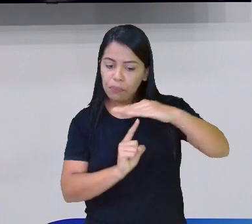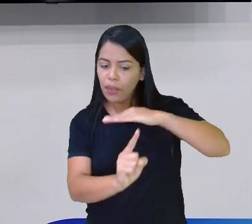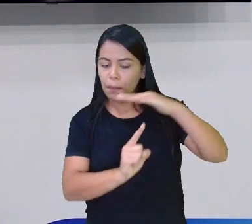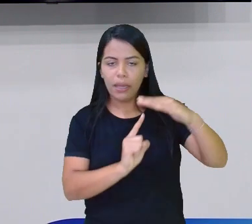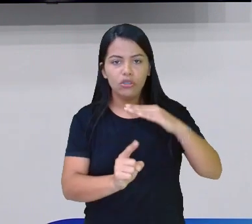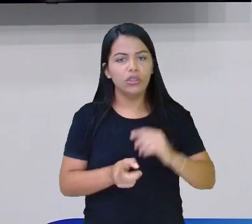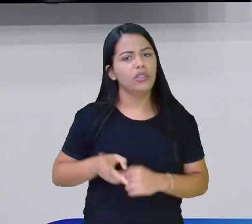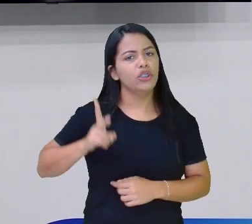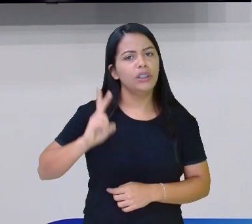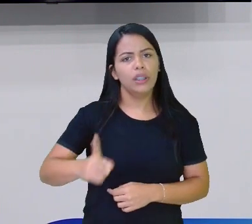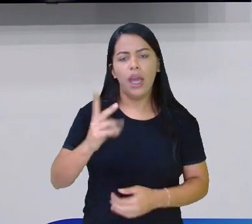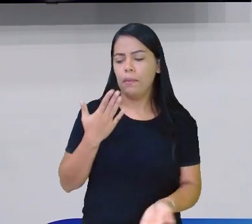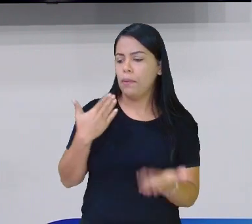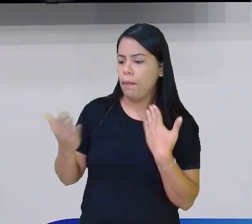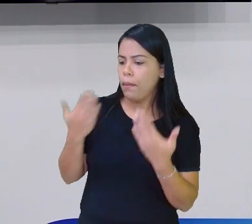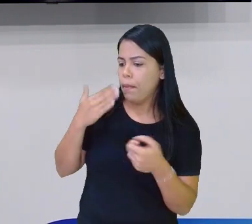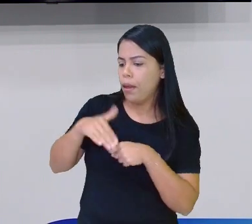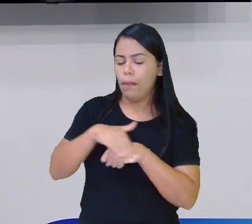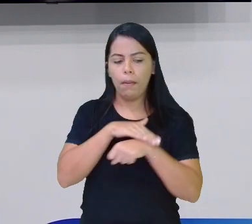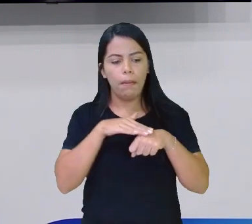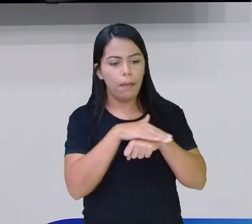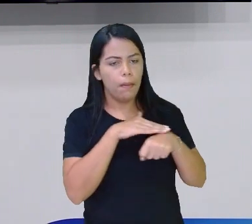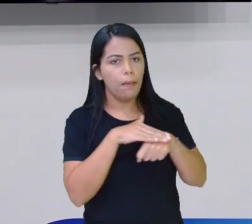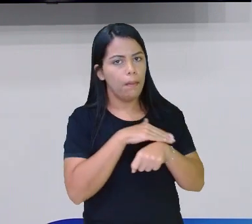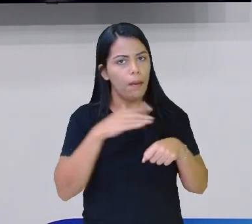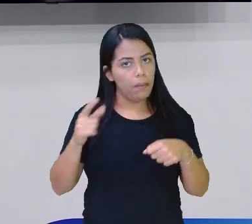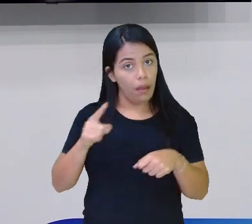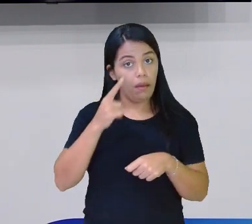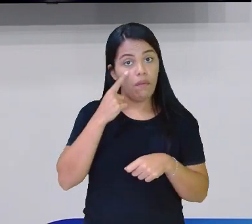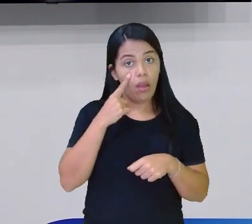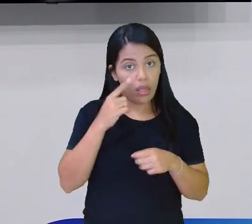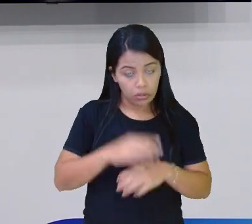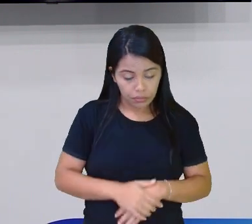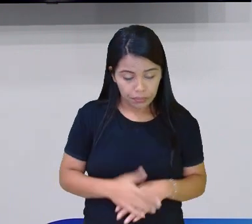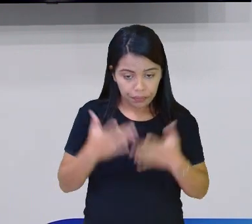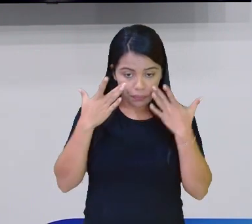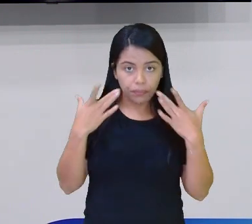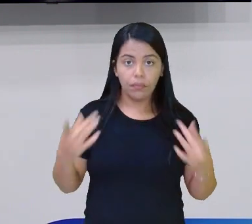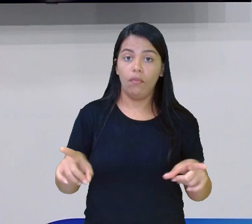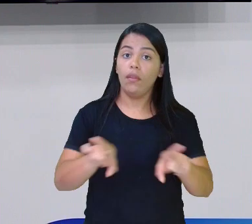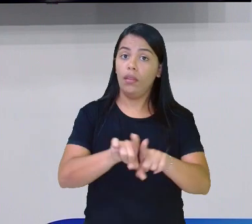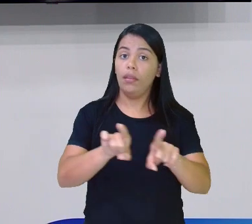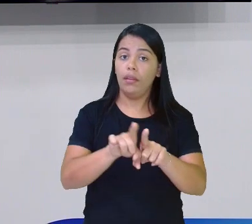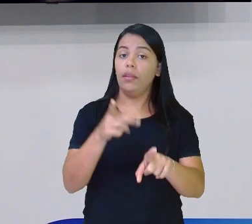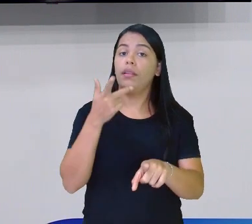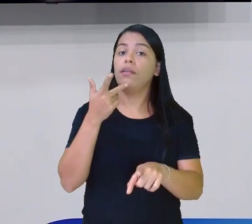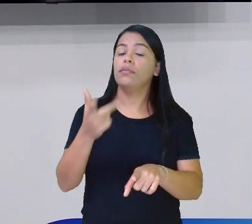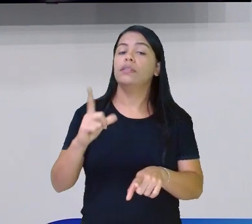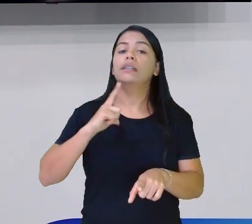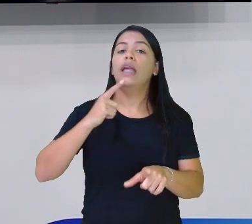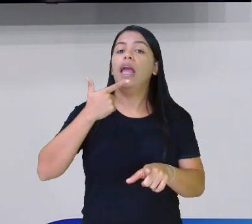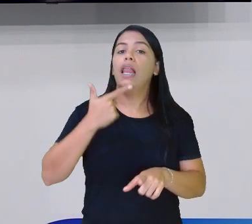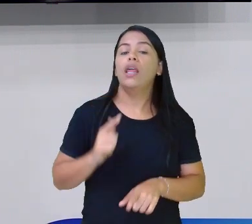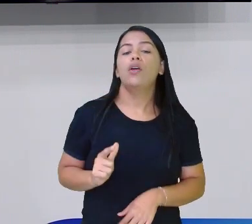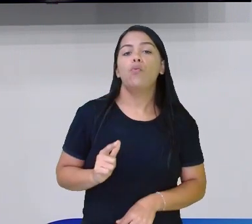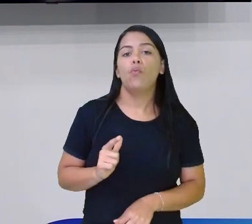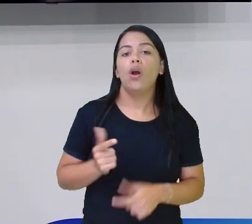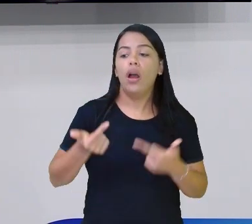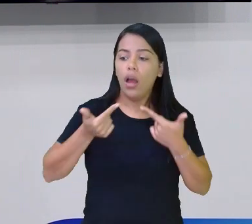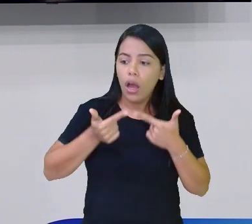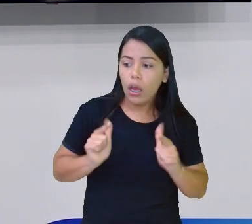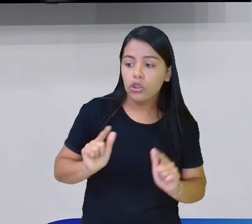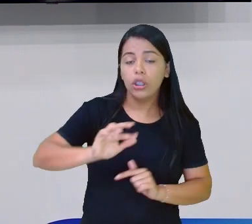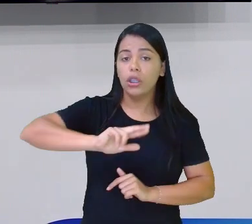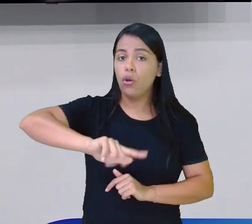sempre interagindo. Deixa eu abrir um parênteses aqui. Eu também falei que existe a linguagem não verbal. O que